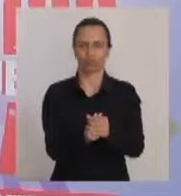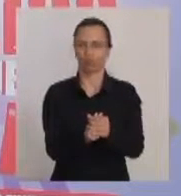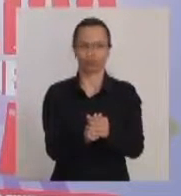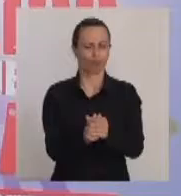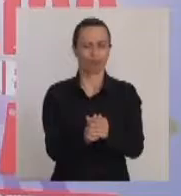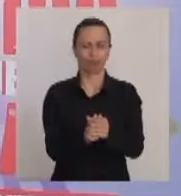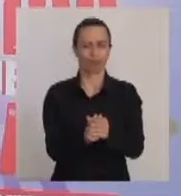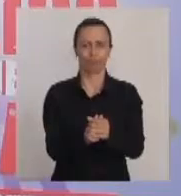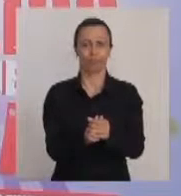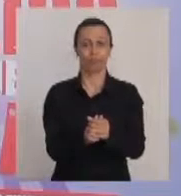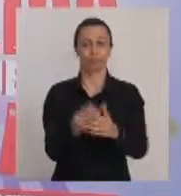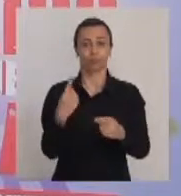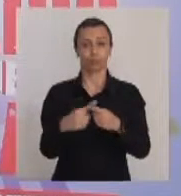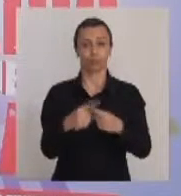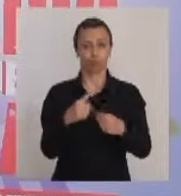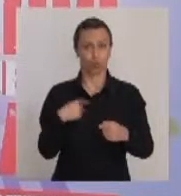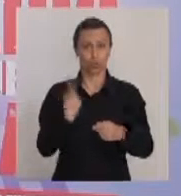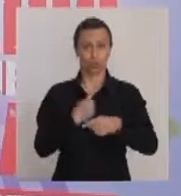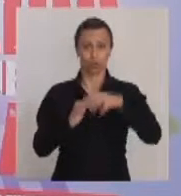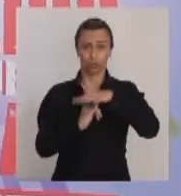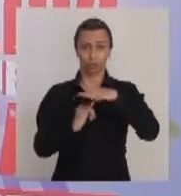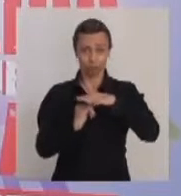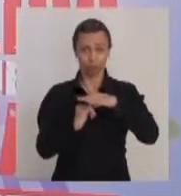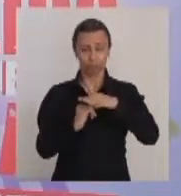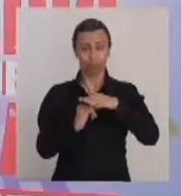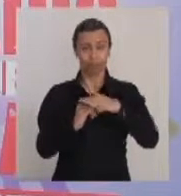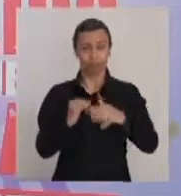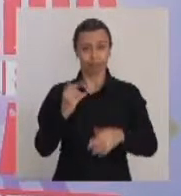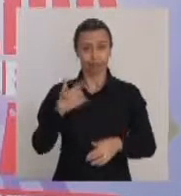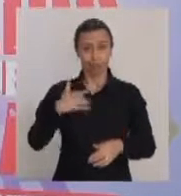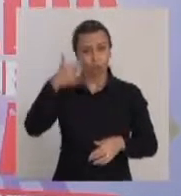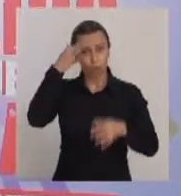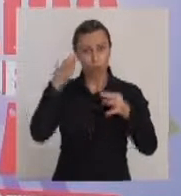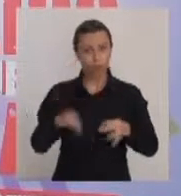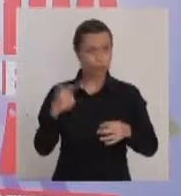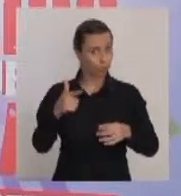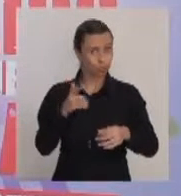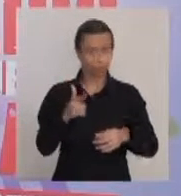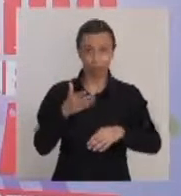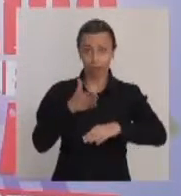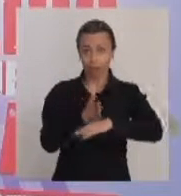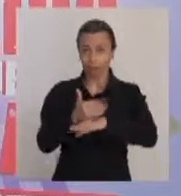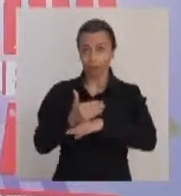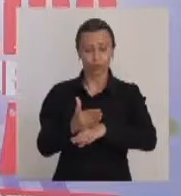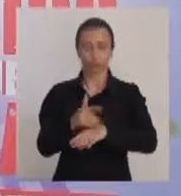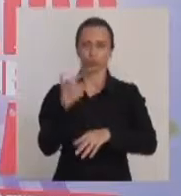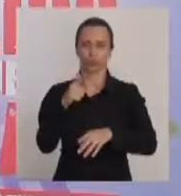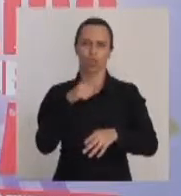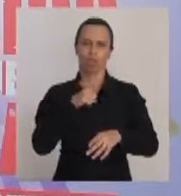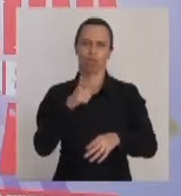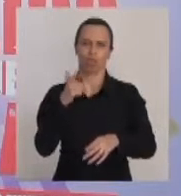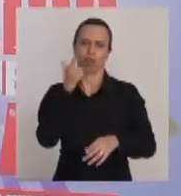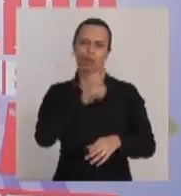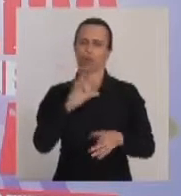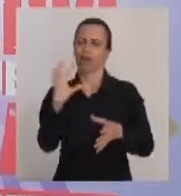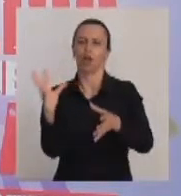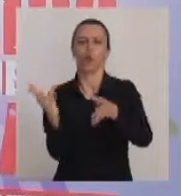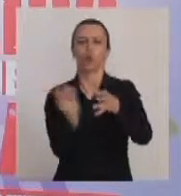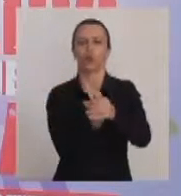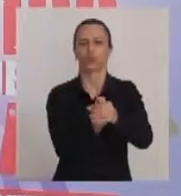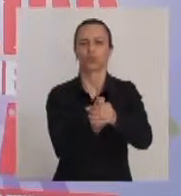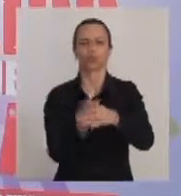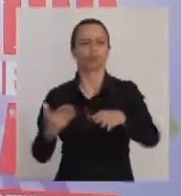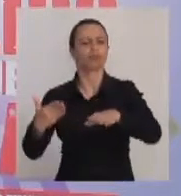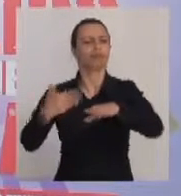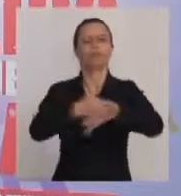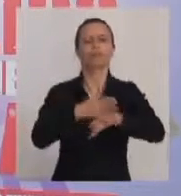não são incluídas, porque nós do Instituto entendemos que onde não há acessibilidade, não tem a inclusão,